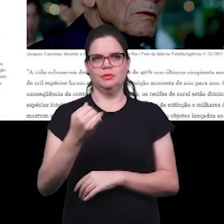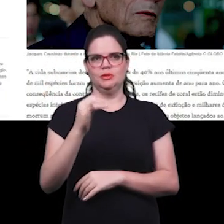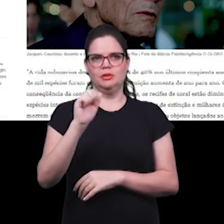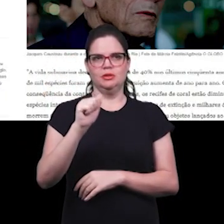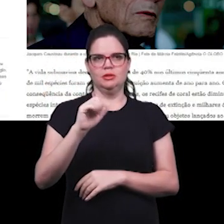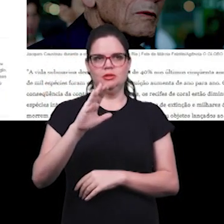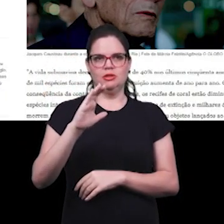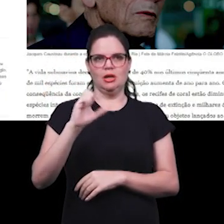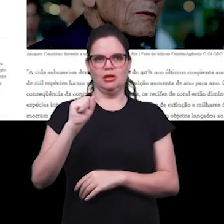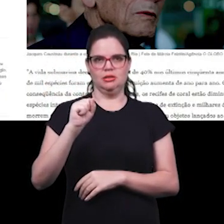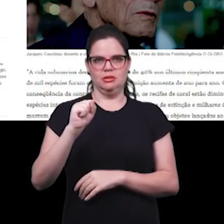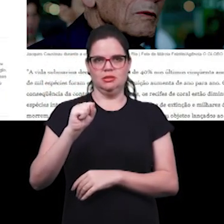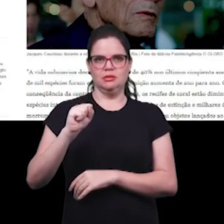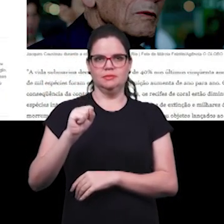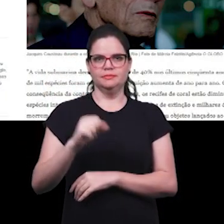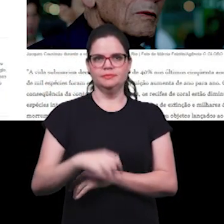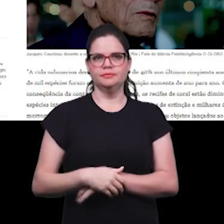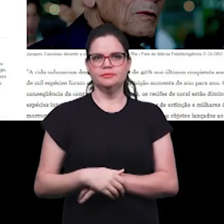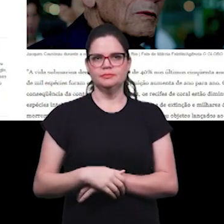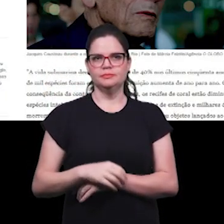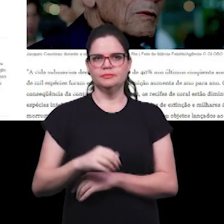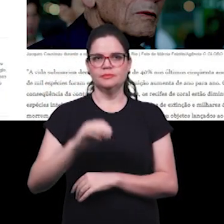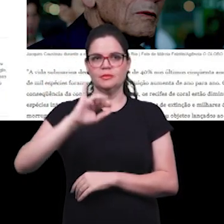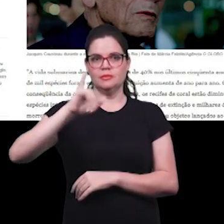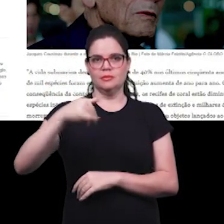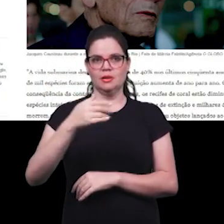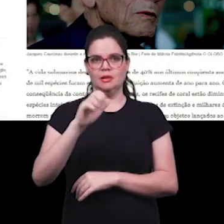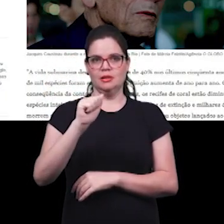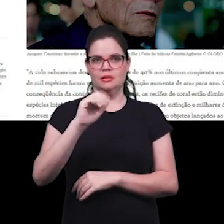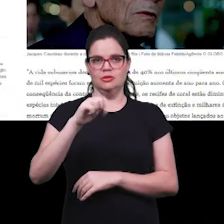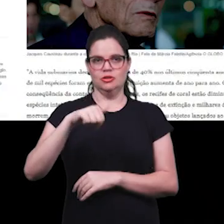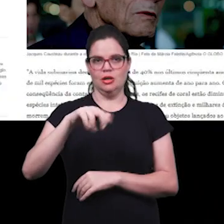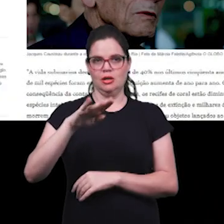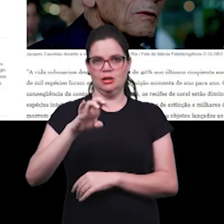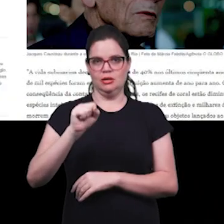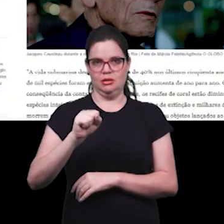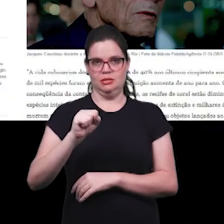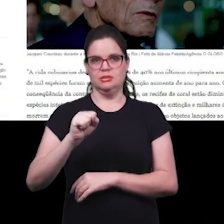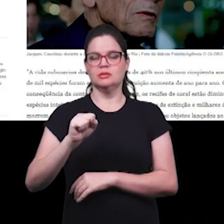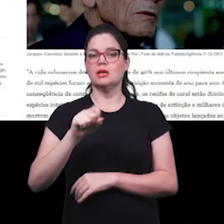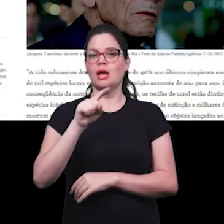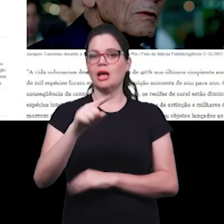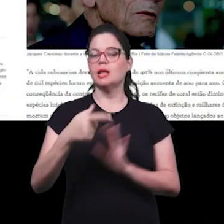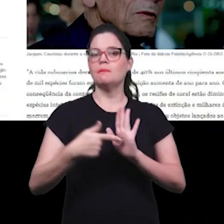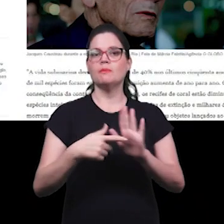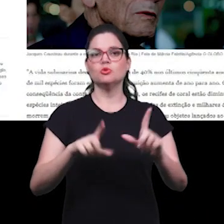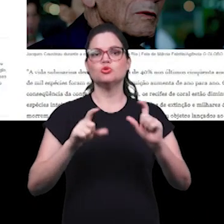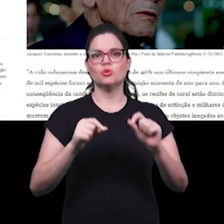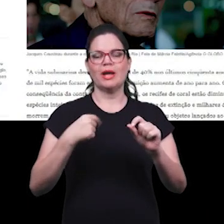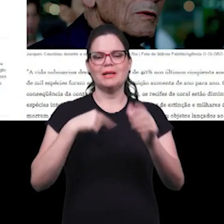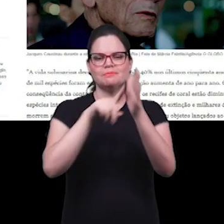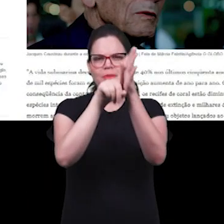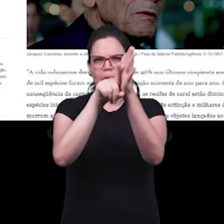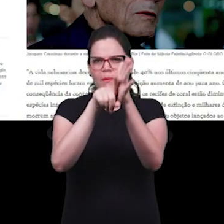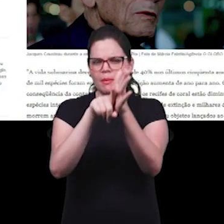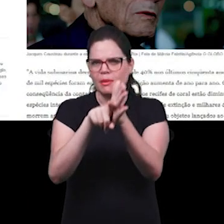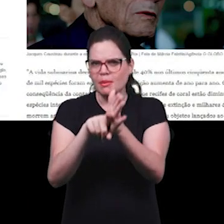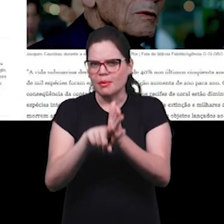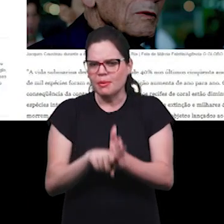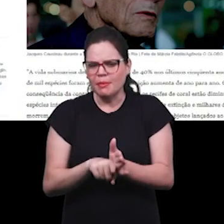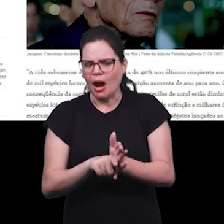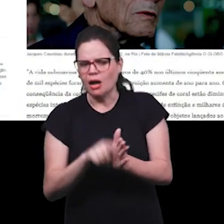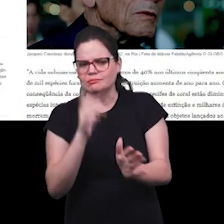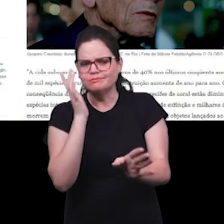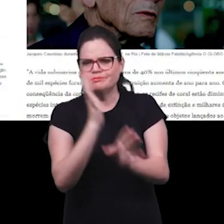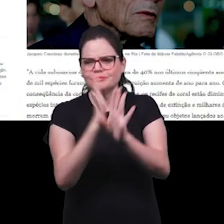nos oceanos, ele constatou em 1970 que 40%